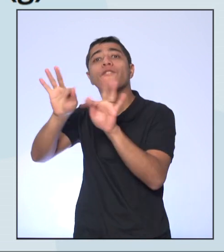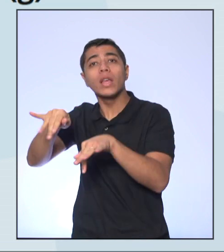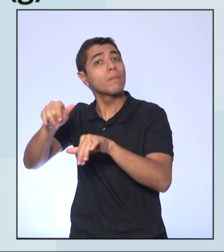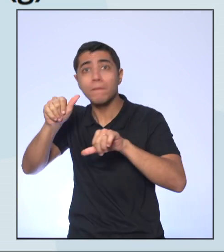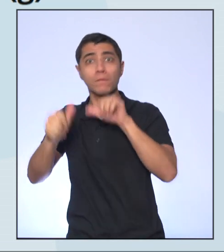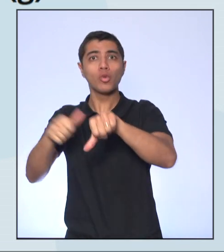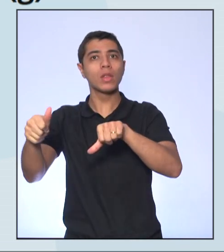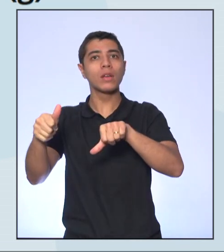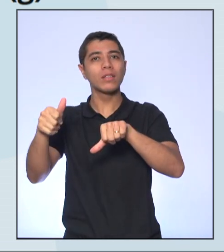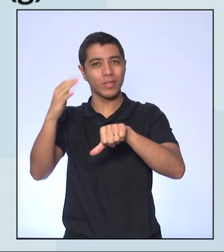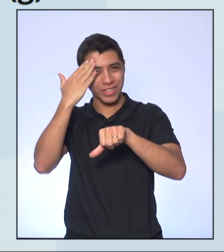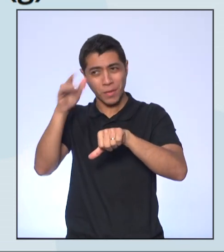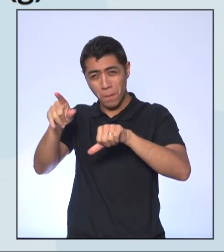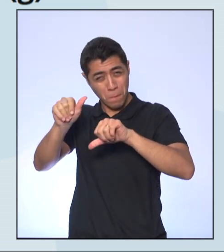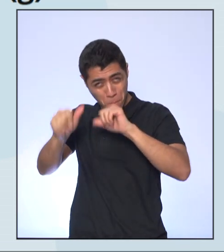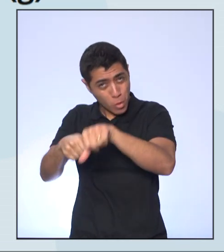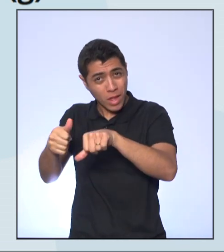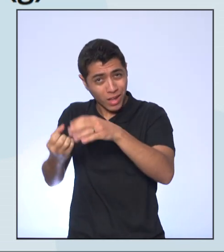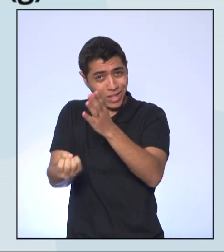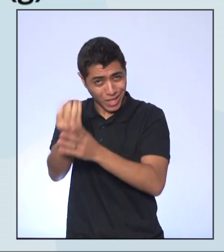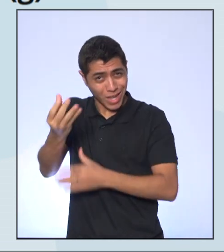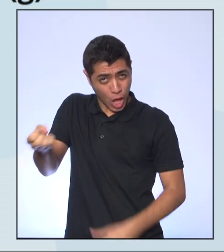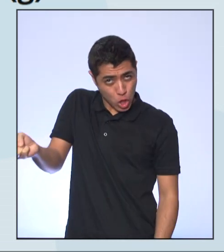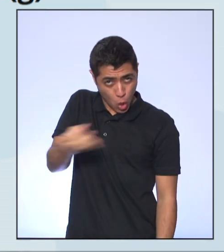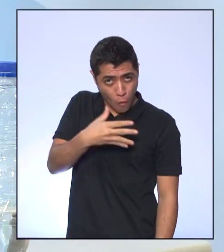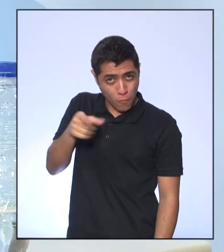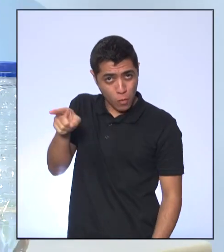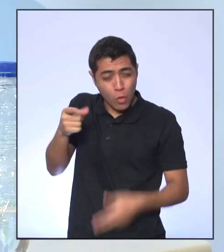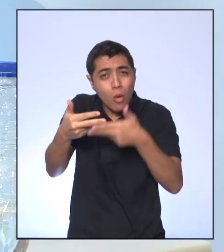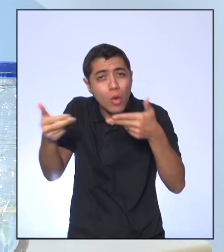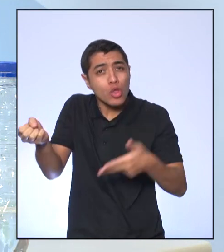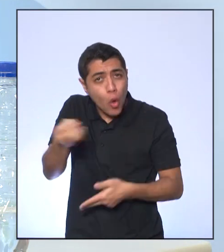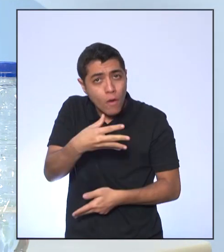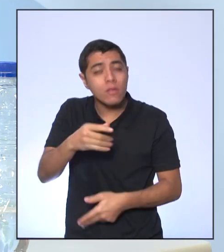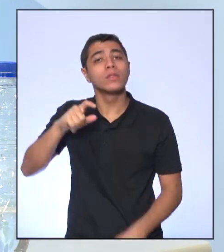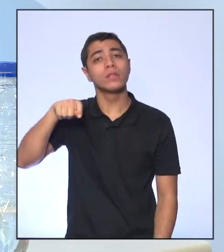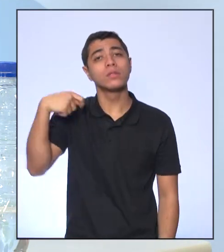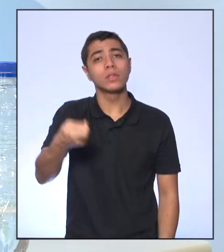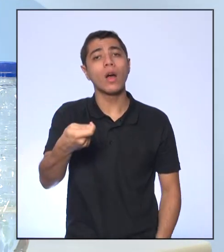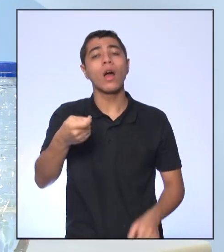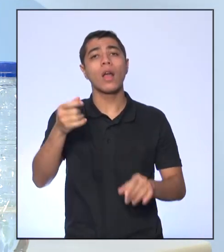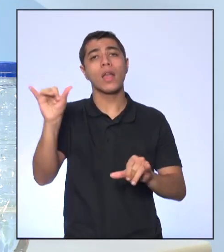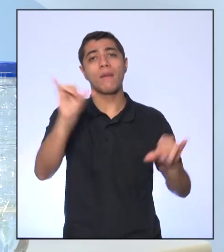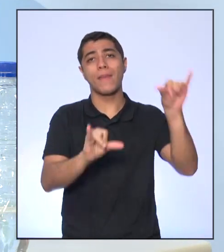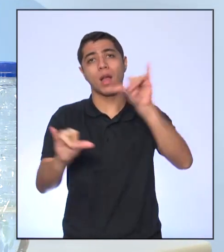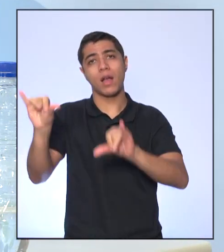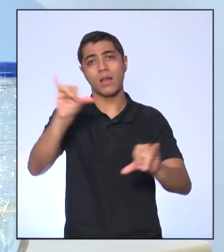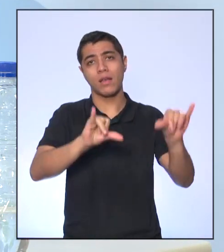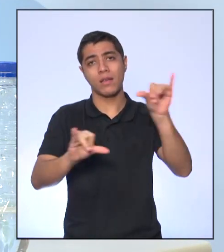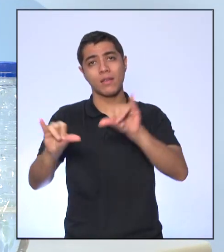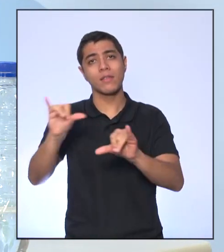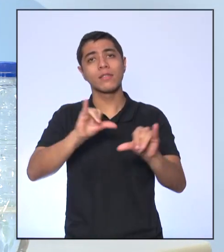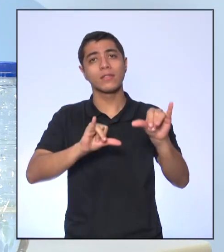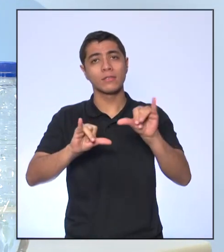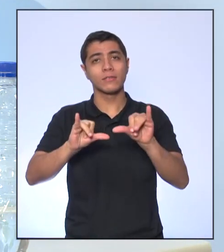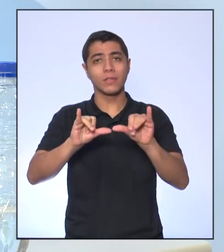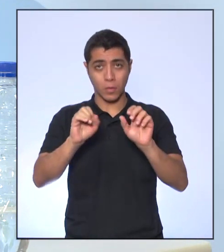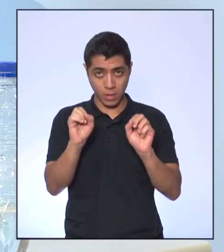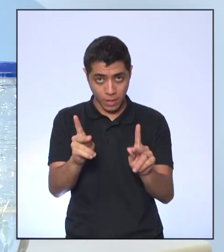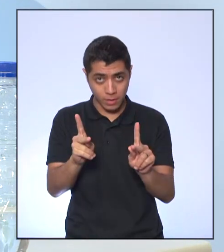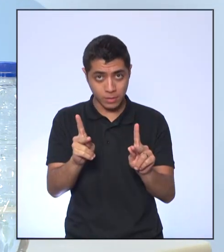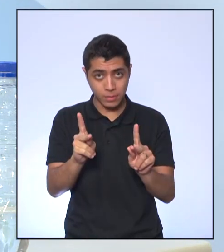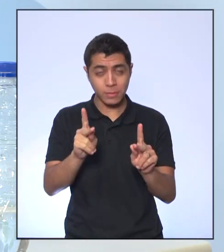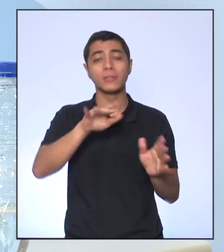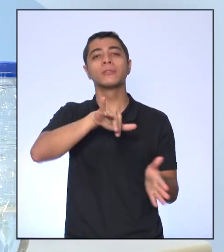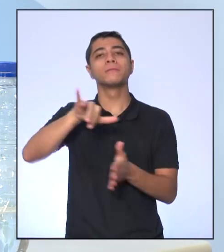fenômeno químico, certo? Pessoal, para finalizar a nossa aula, para dar um feedback, está quase acabando